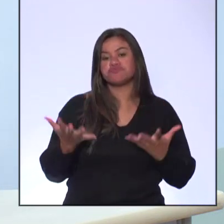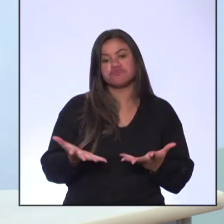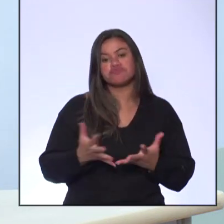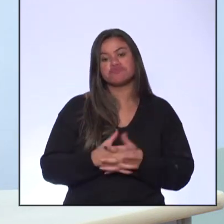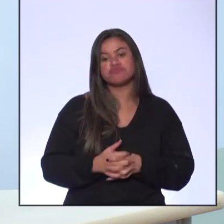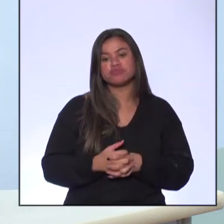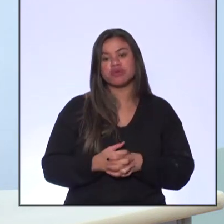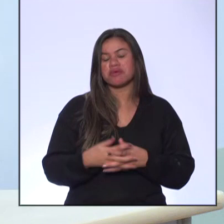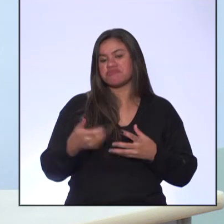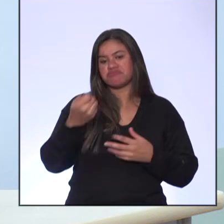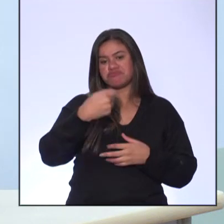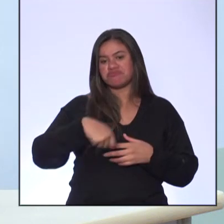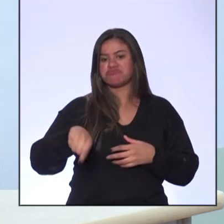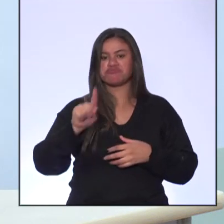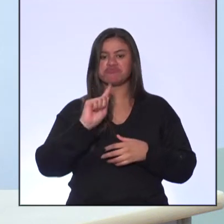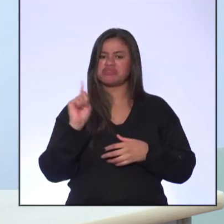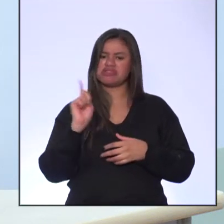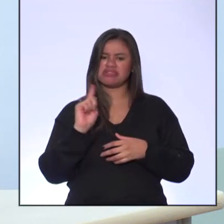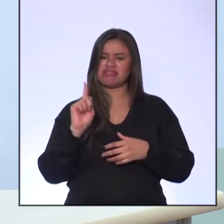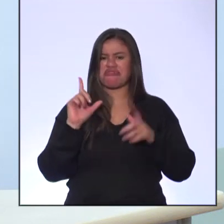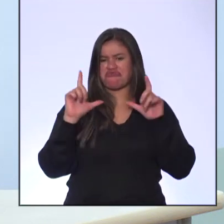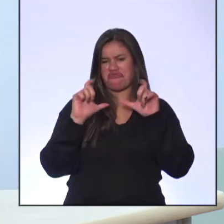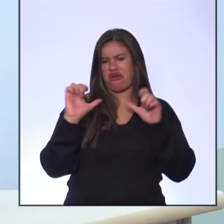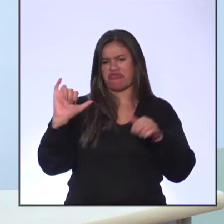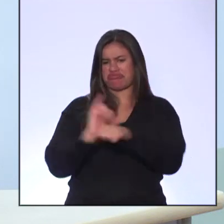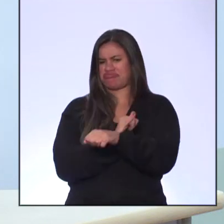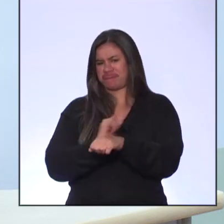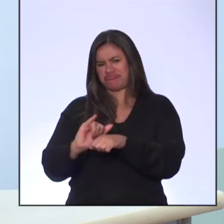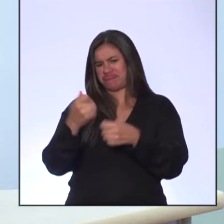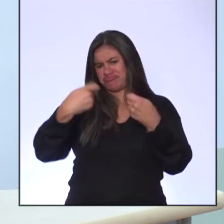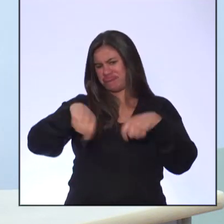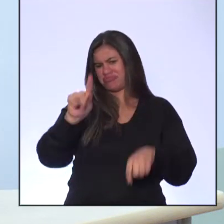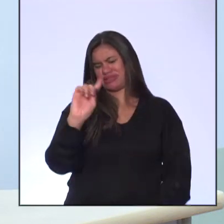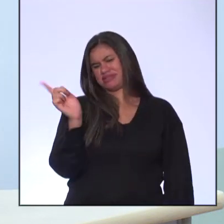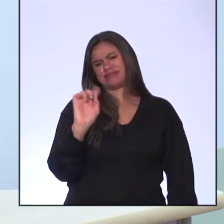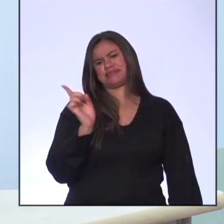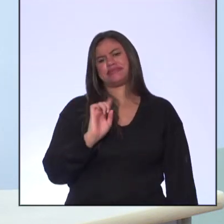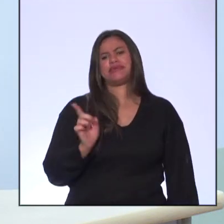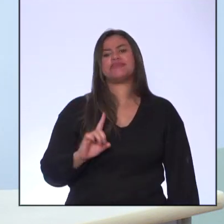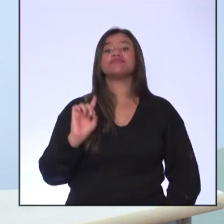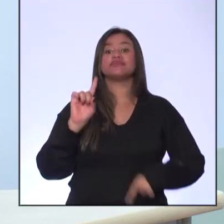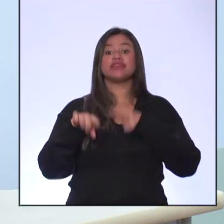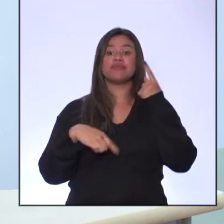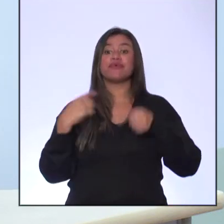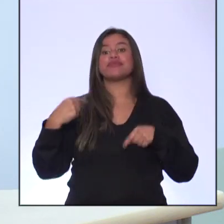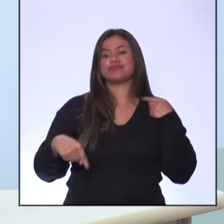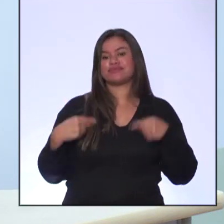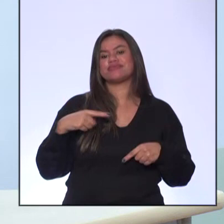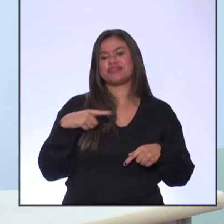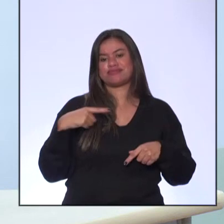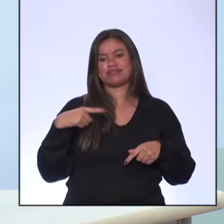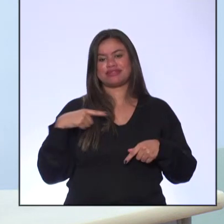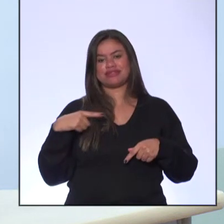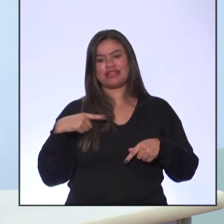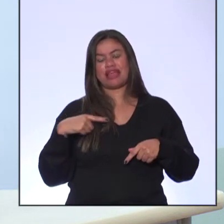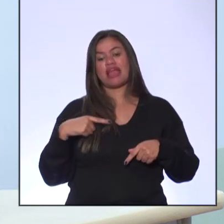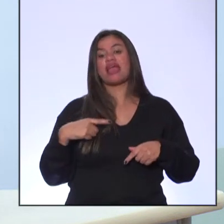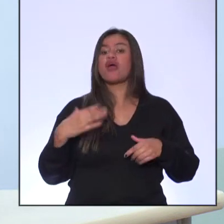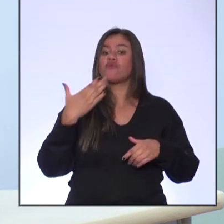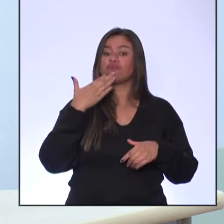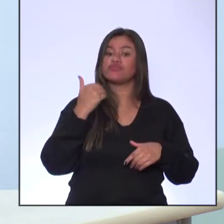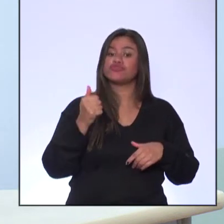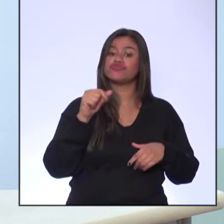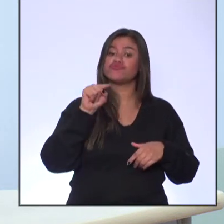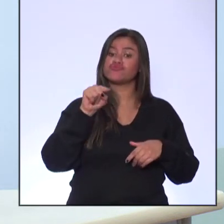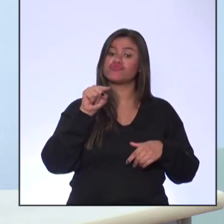que não precisam readequar nada. Então, daqui a pouco a gente vai ter algumas outras discussões, e aí vou pedir para que vocês que comentaram